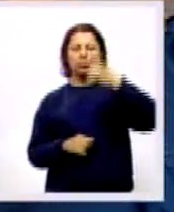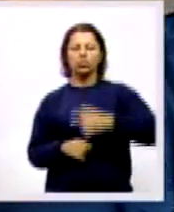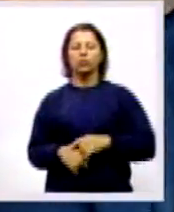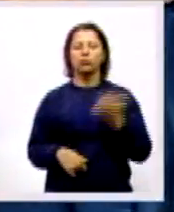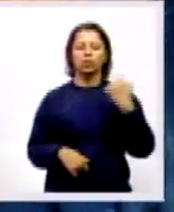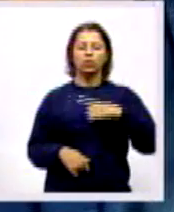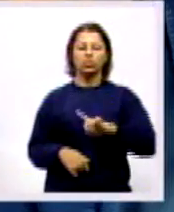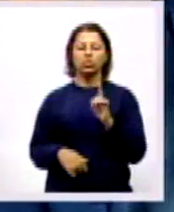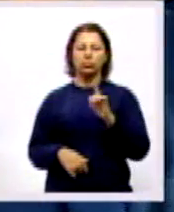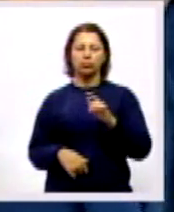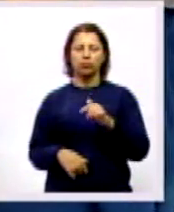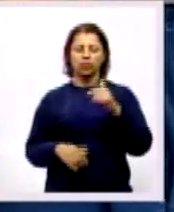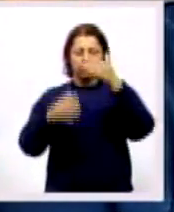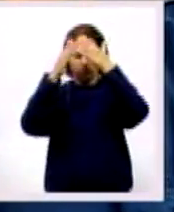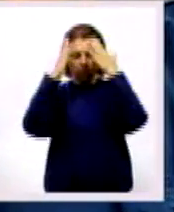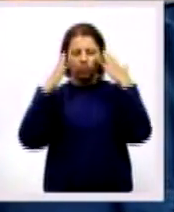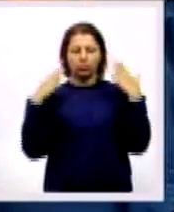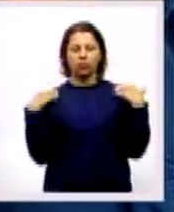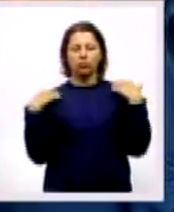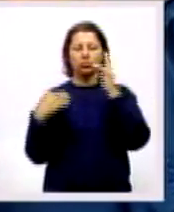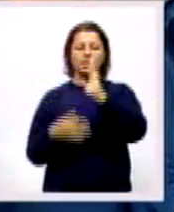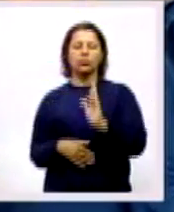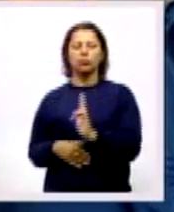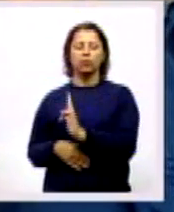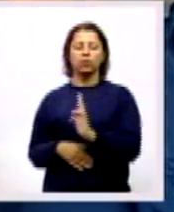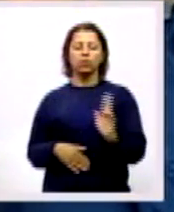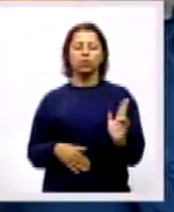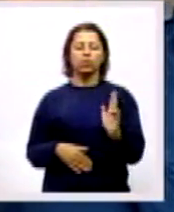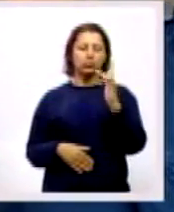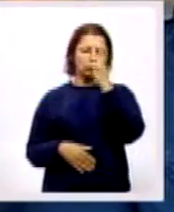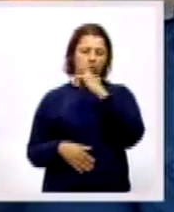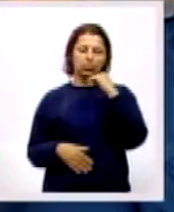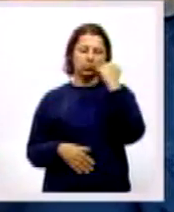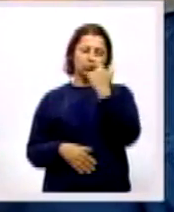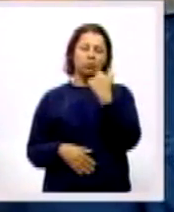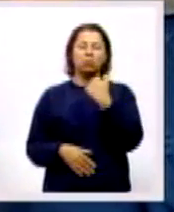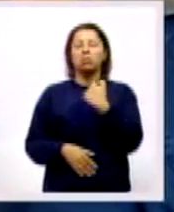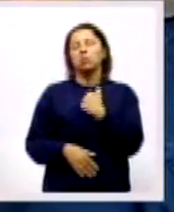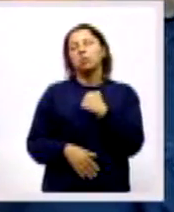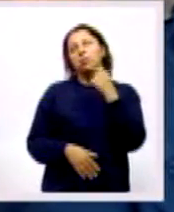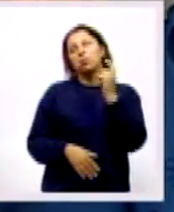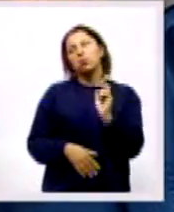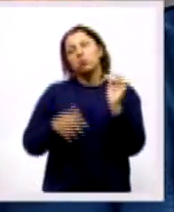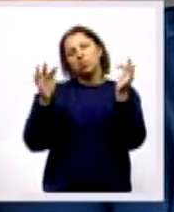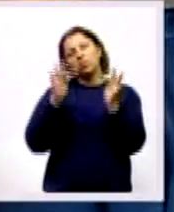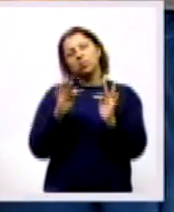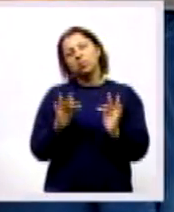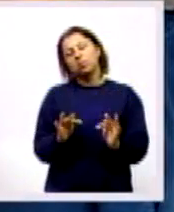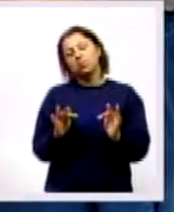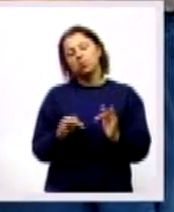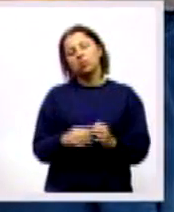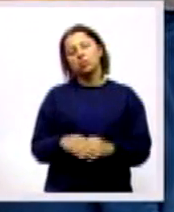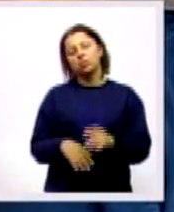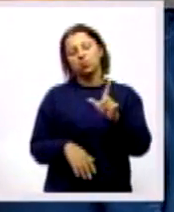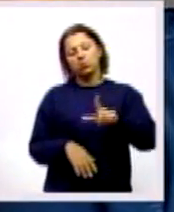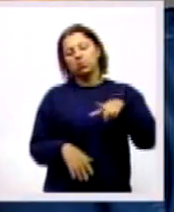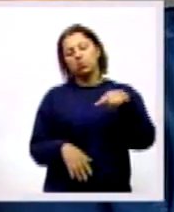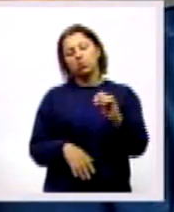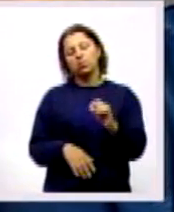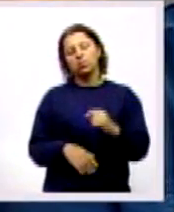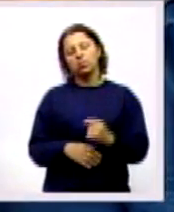padre, um seminarista. Eu sou fulano de tal, sou muito feliz na minha opção.